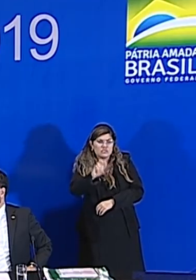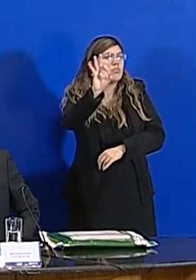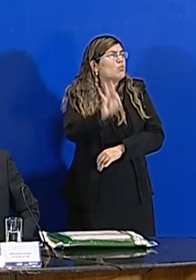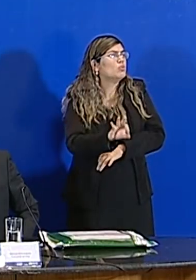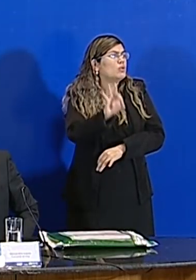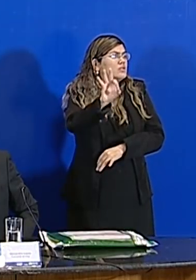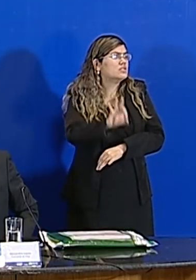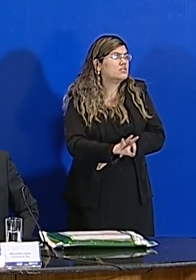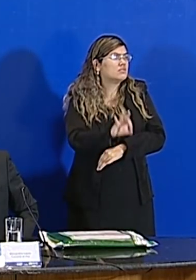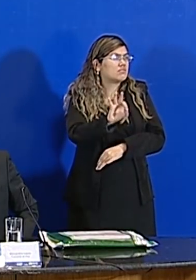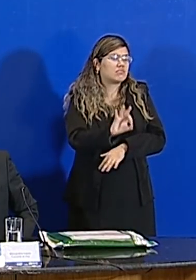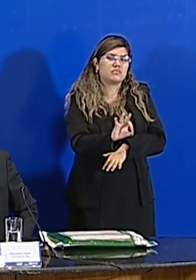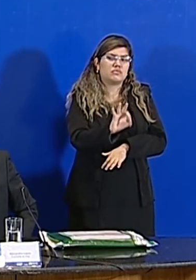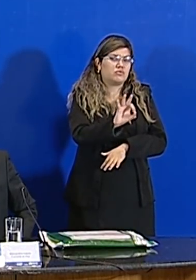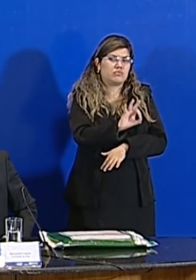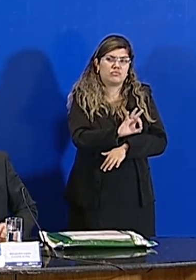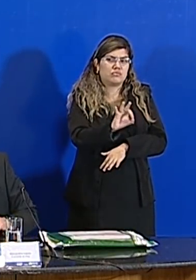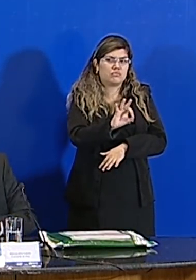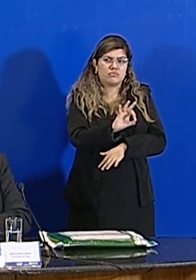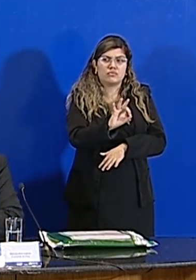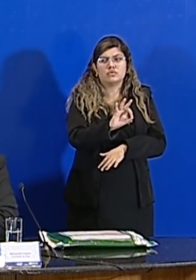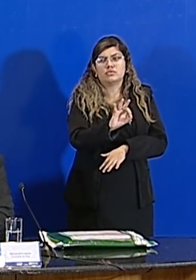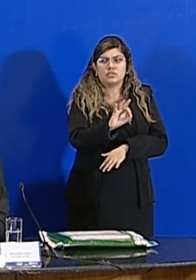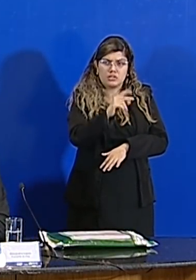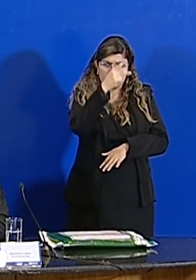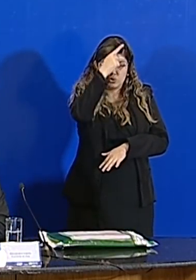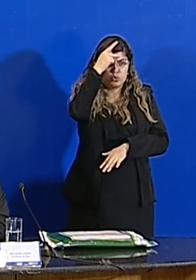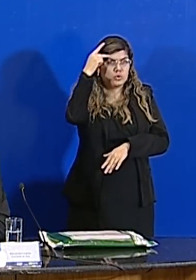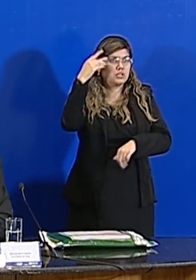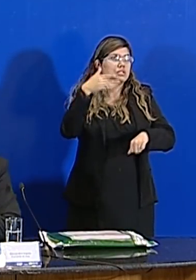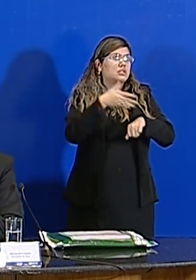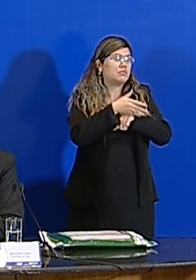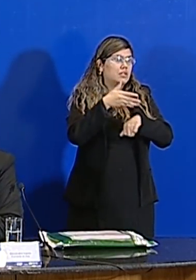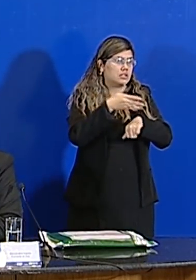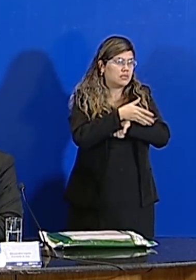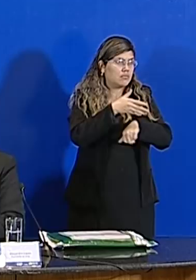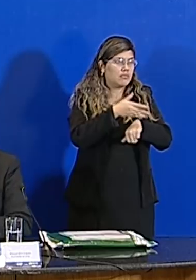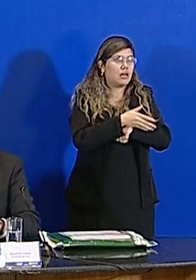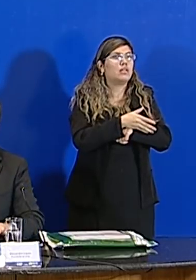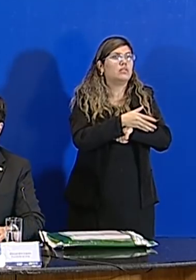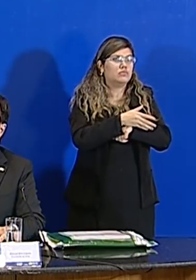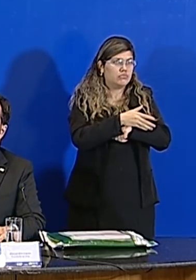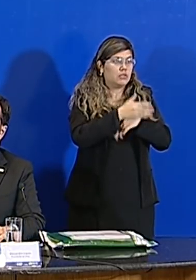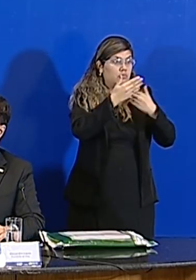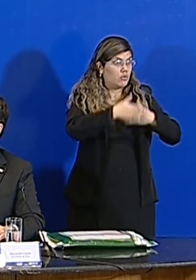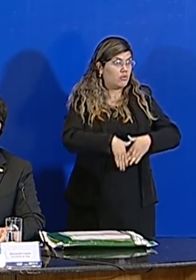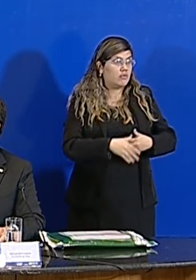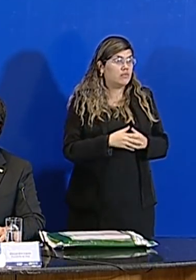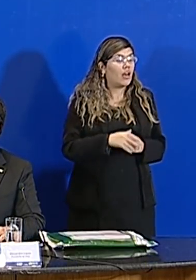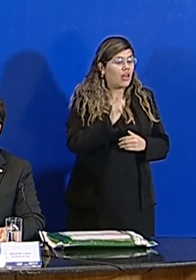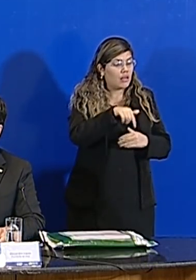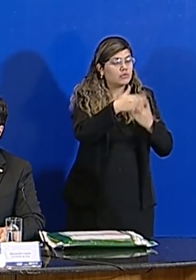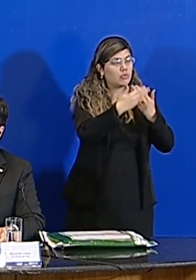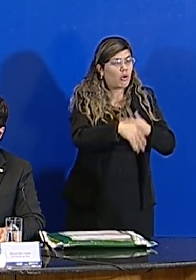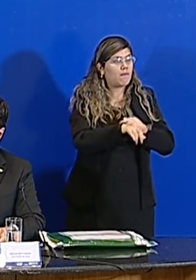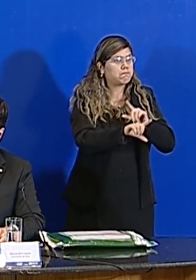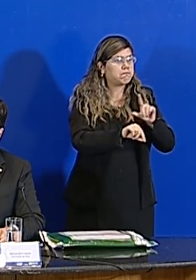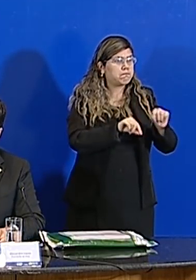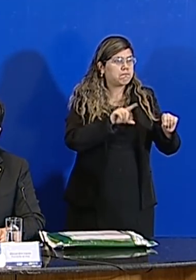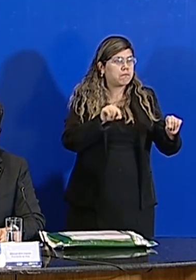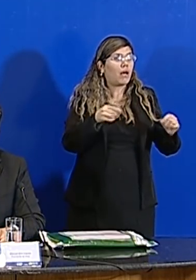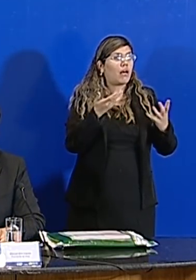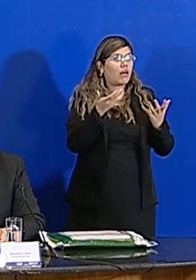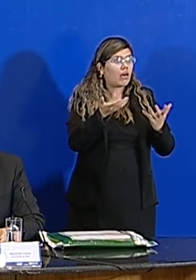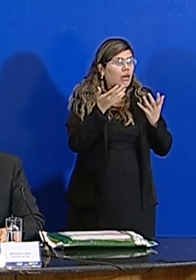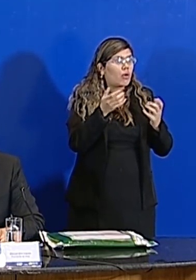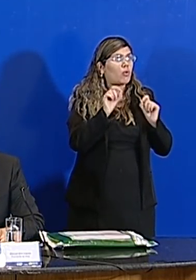0,05% do total das pessoas que participaram da seleção. Isso é uma seleção. É uma seleção que busca pegar